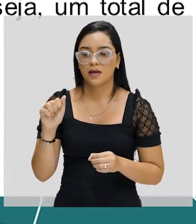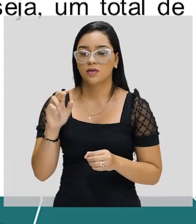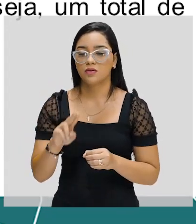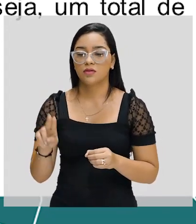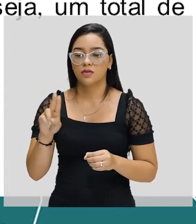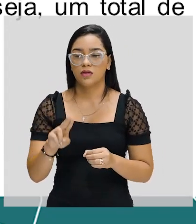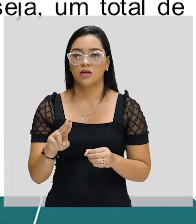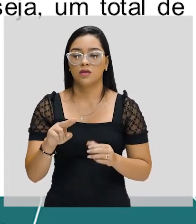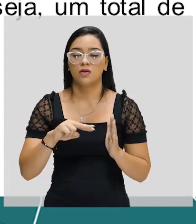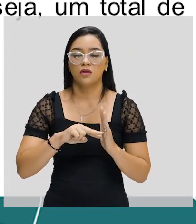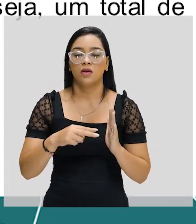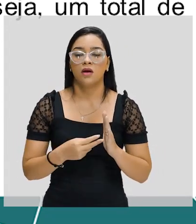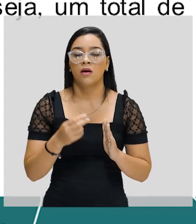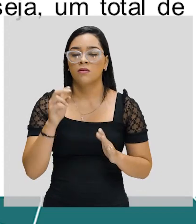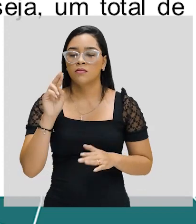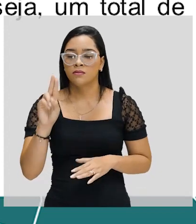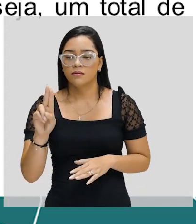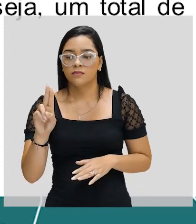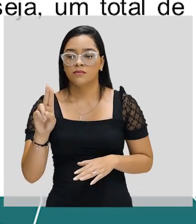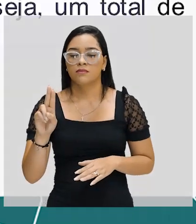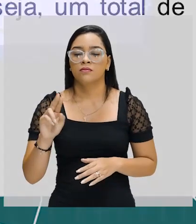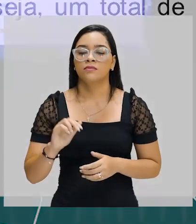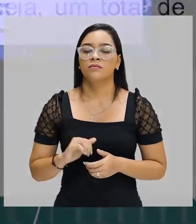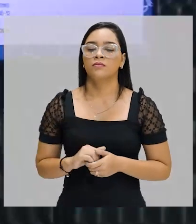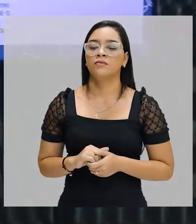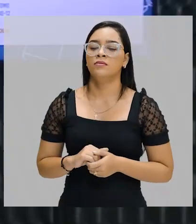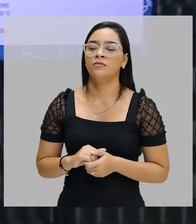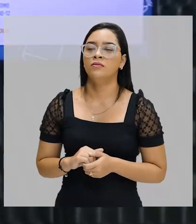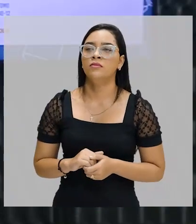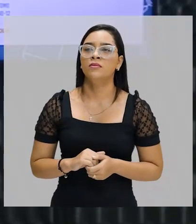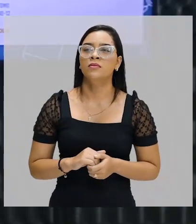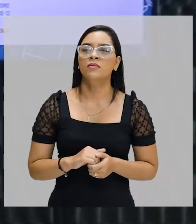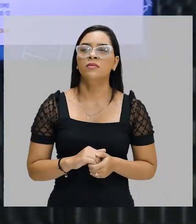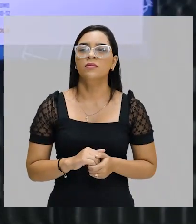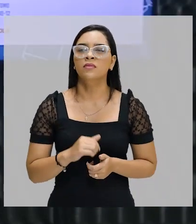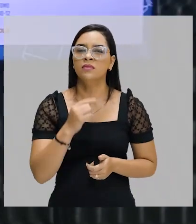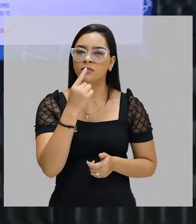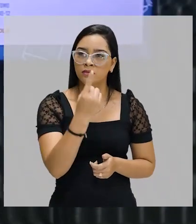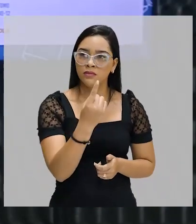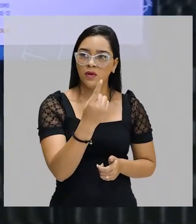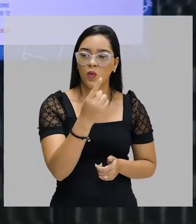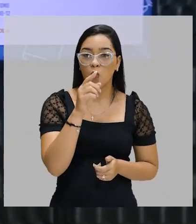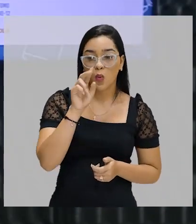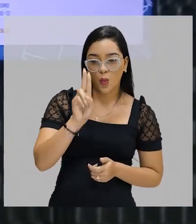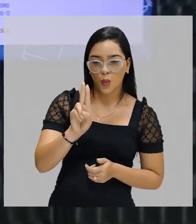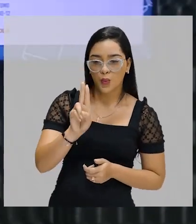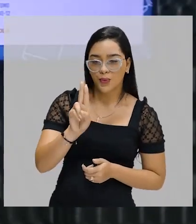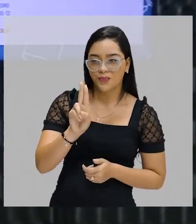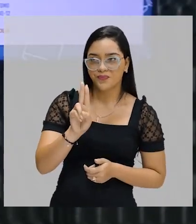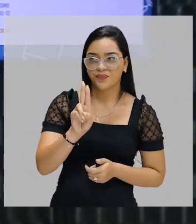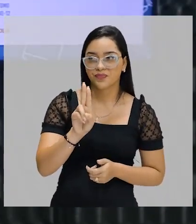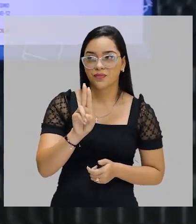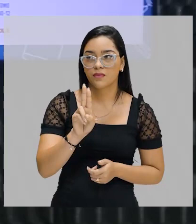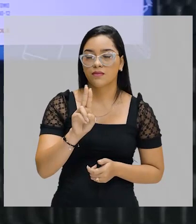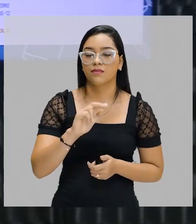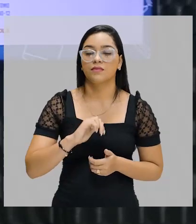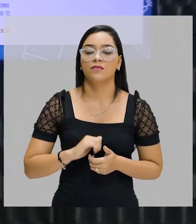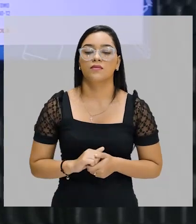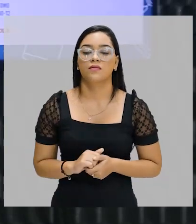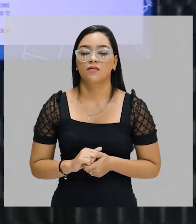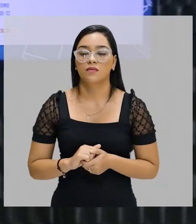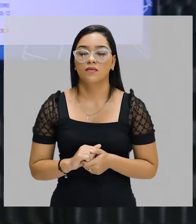por U. Simbolizamos ele por U, certo? Então, um U, do jeito que